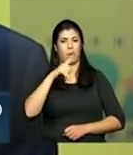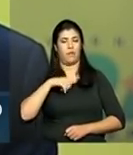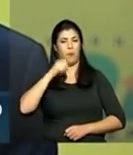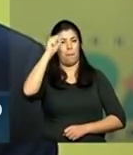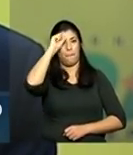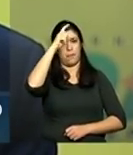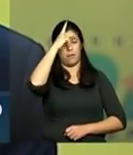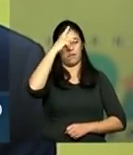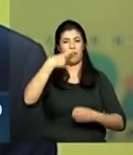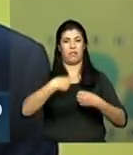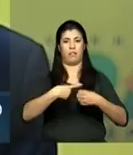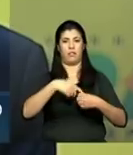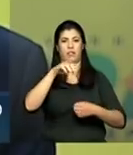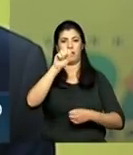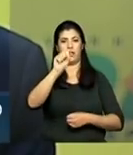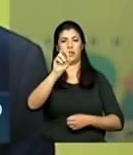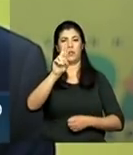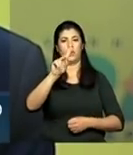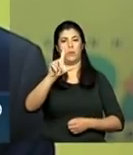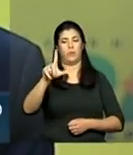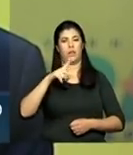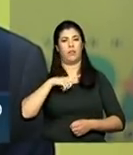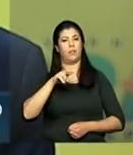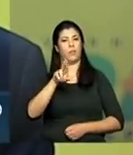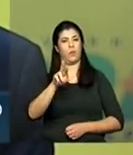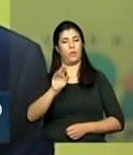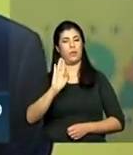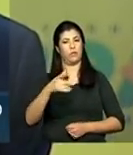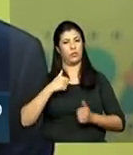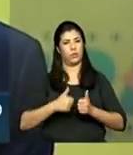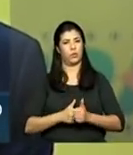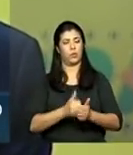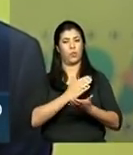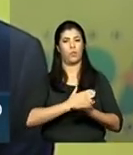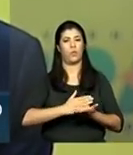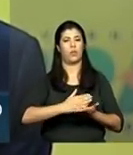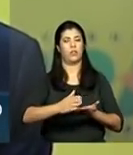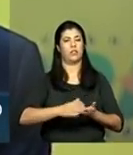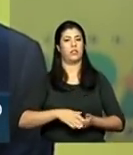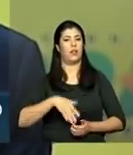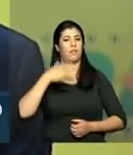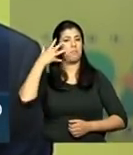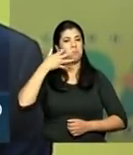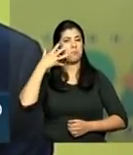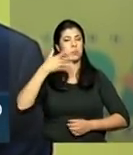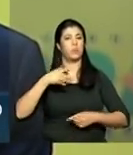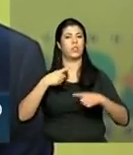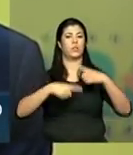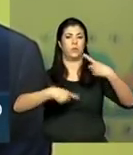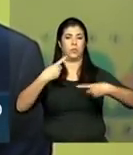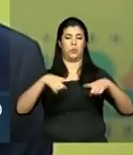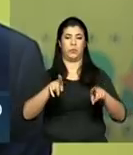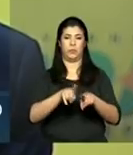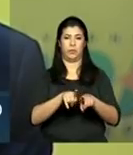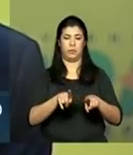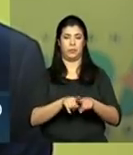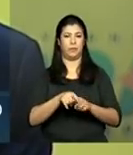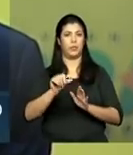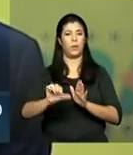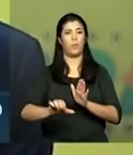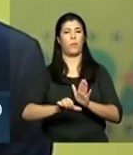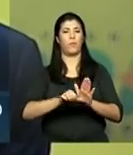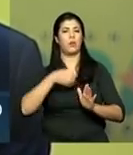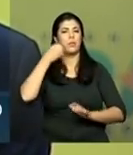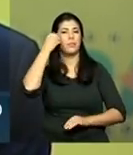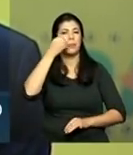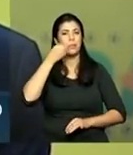80, o irmão Ciro Ferreira Gomes já dava início à trajetória político-partidária. Os primeiros passos